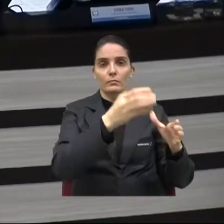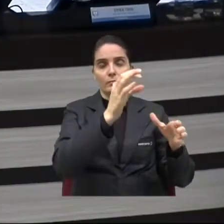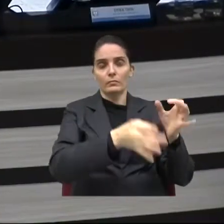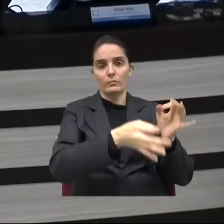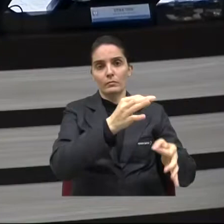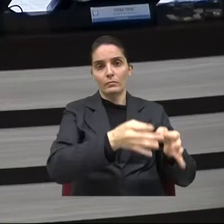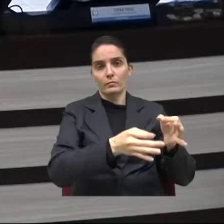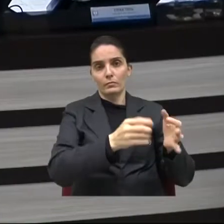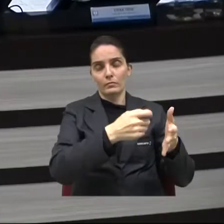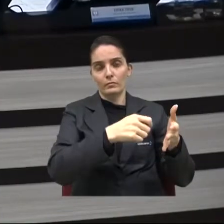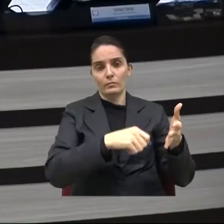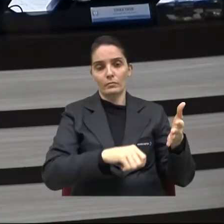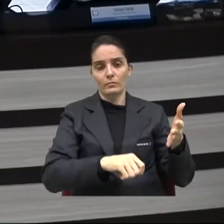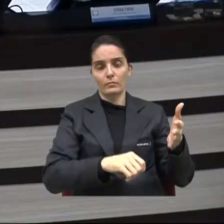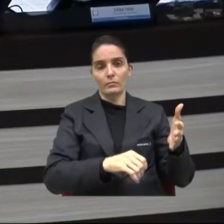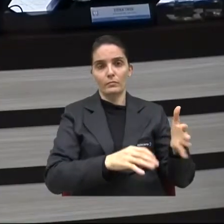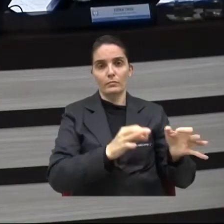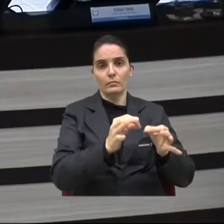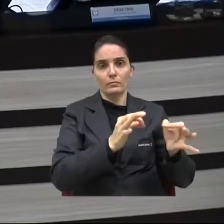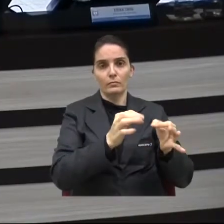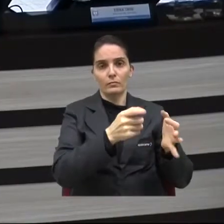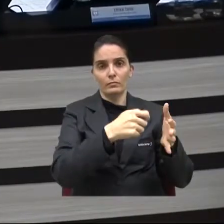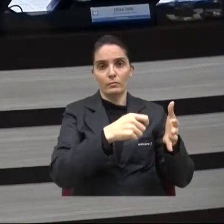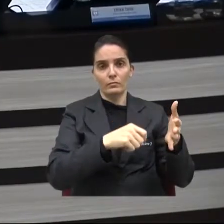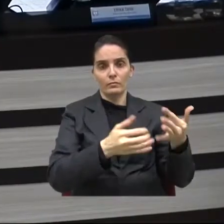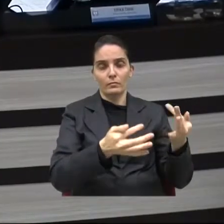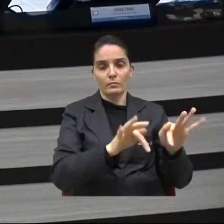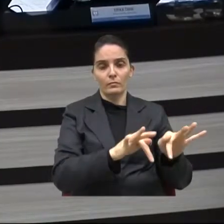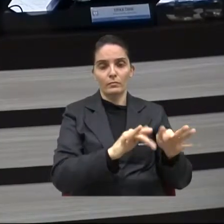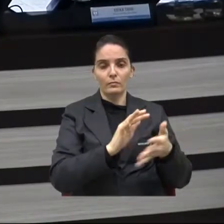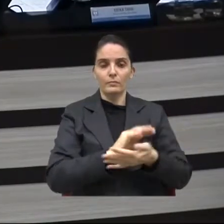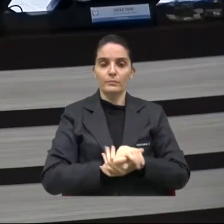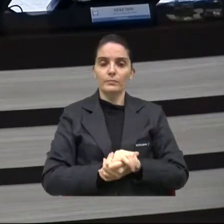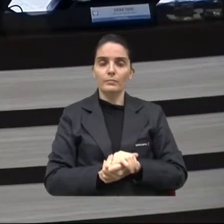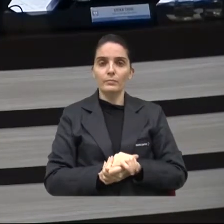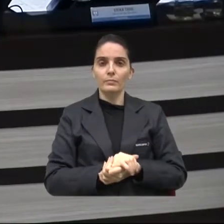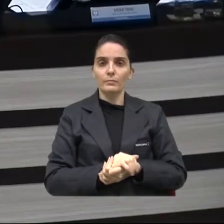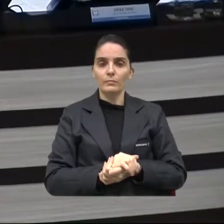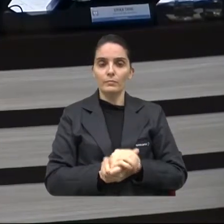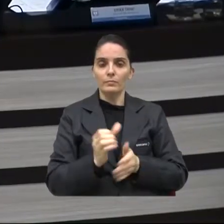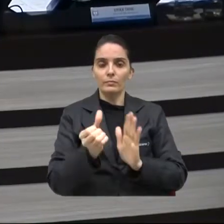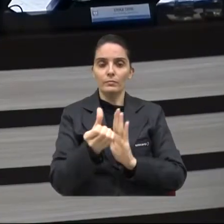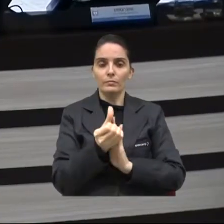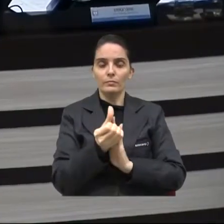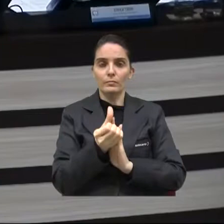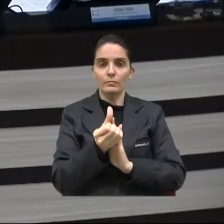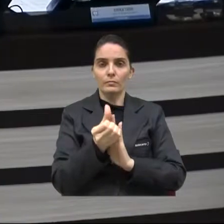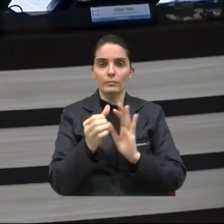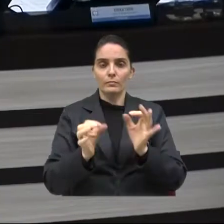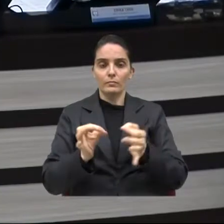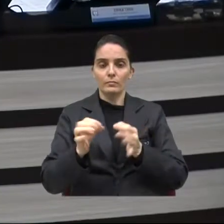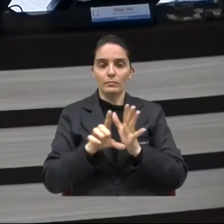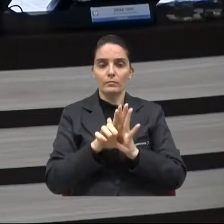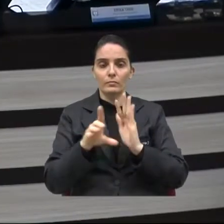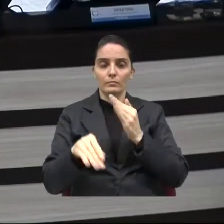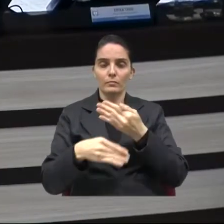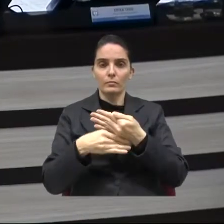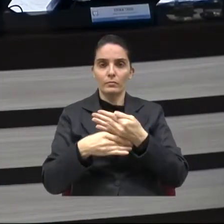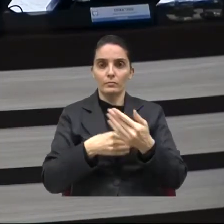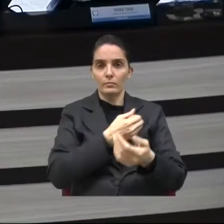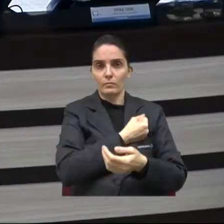Constituição e Justiça. Redação para elaboração da redação final. Item 6 da pauta, projeto de lei